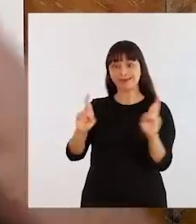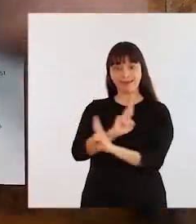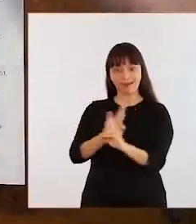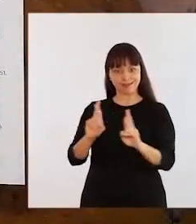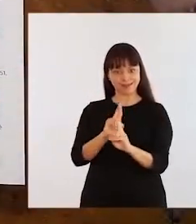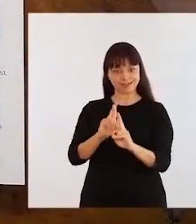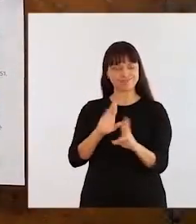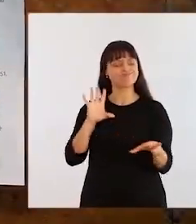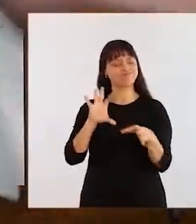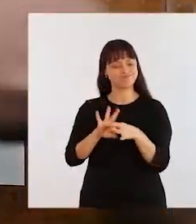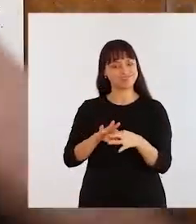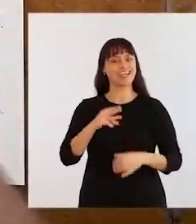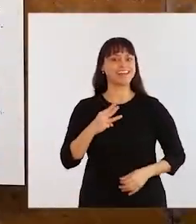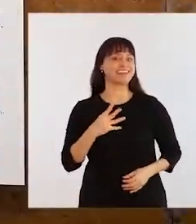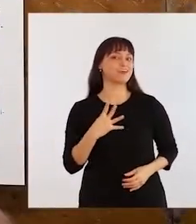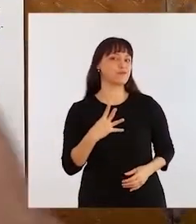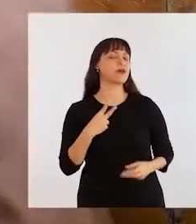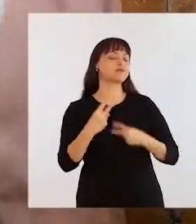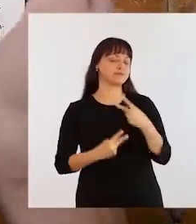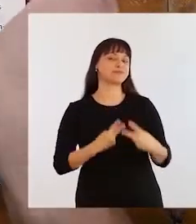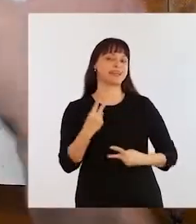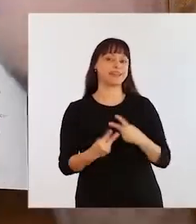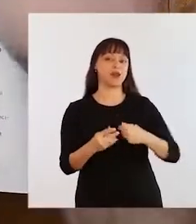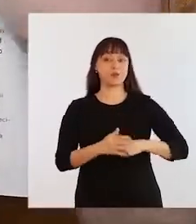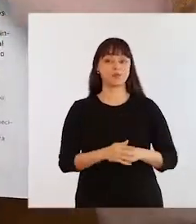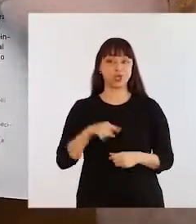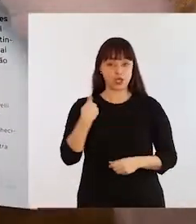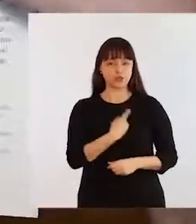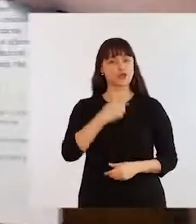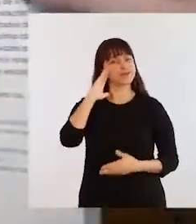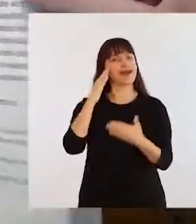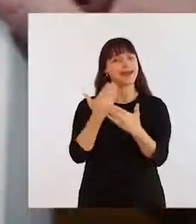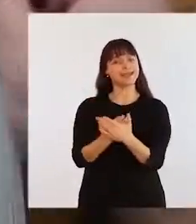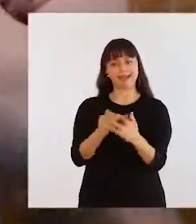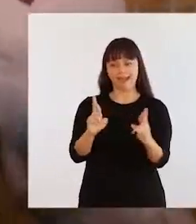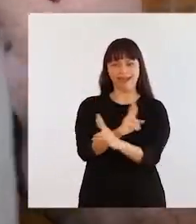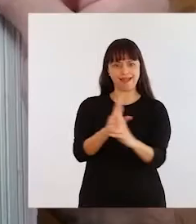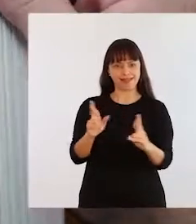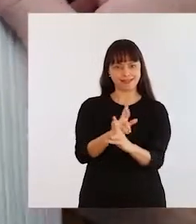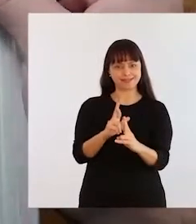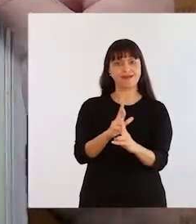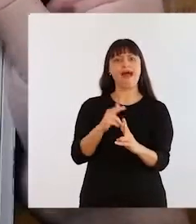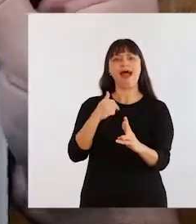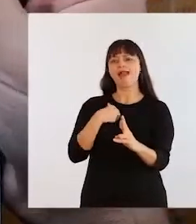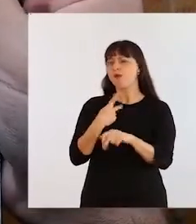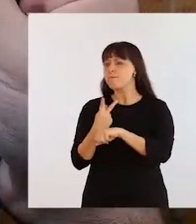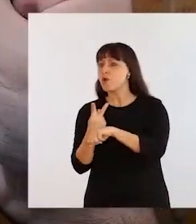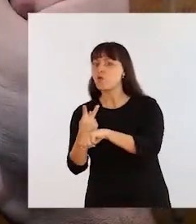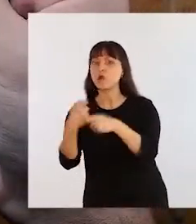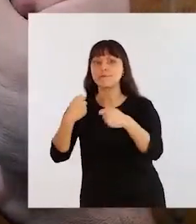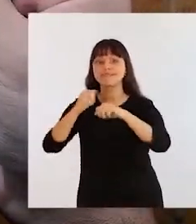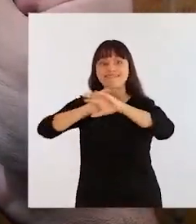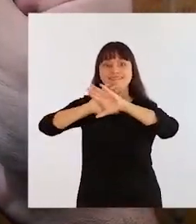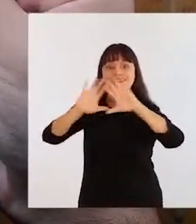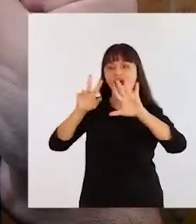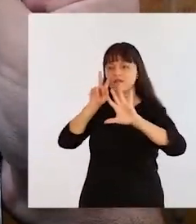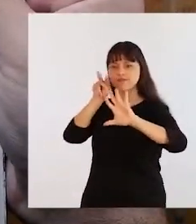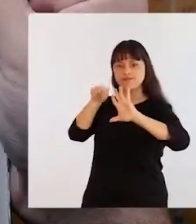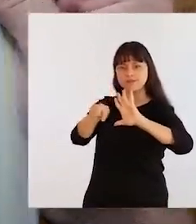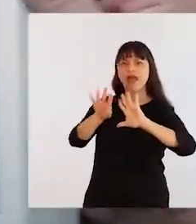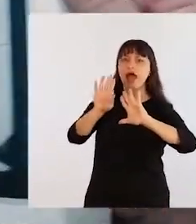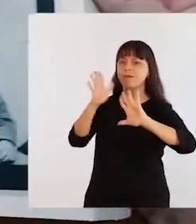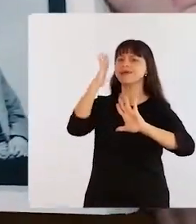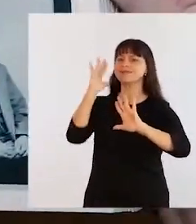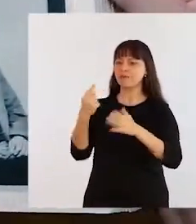Bienal. Acreditamos que participar de uma relação em que se busca a transparência, sem deixar de se reconhecer as opacidades, é um